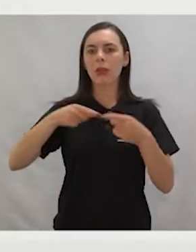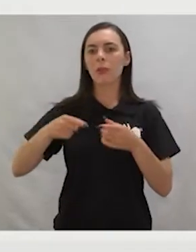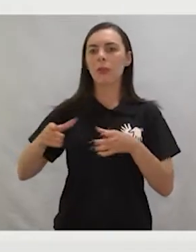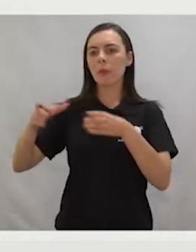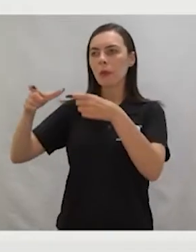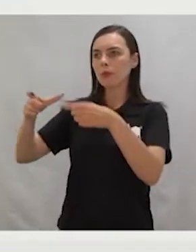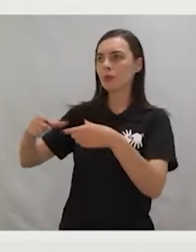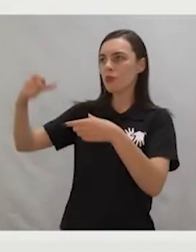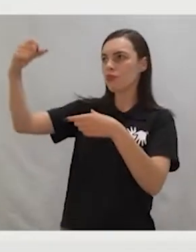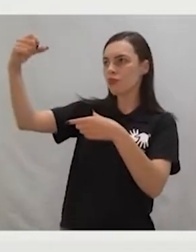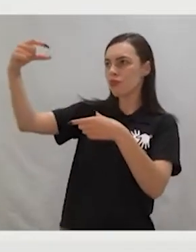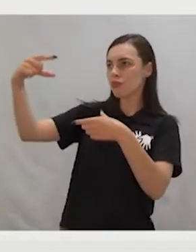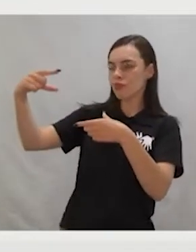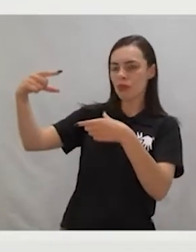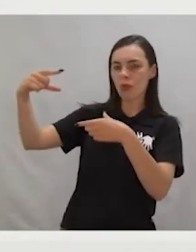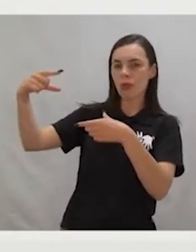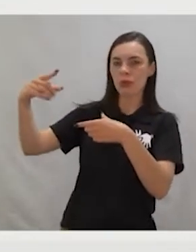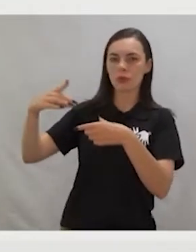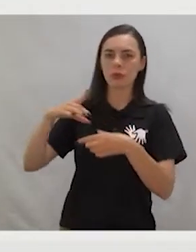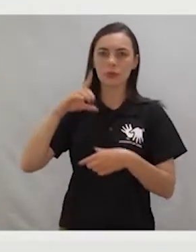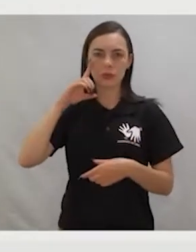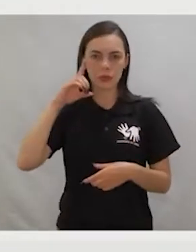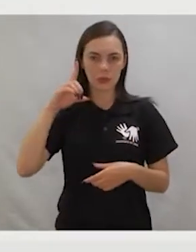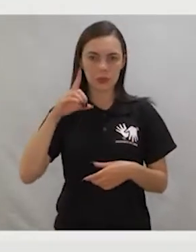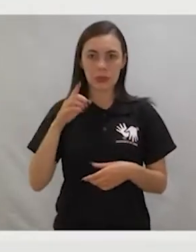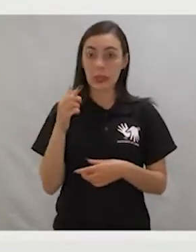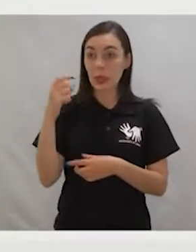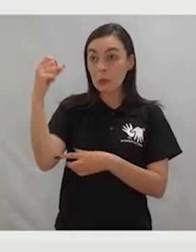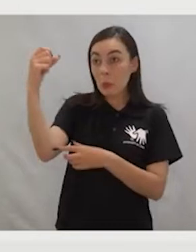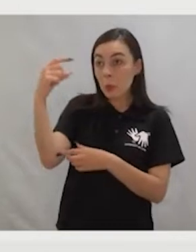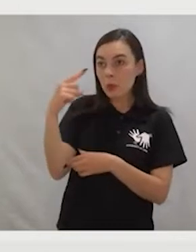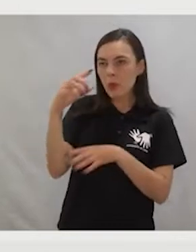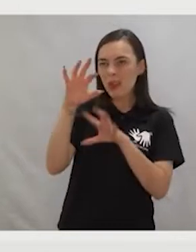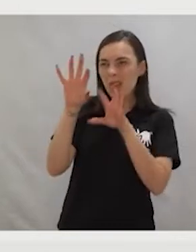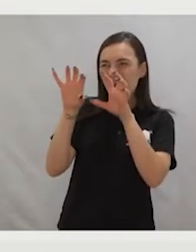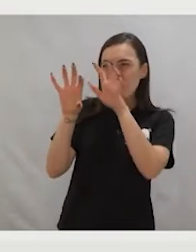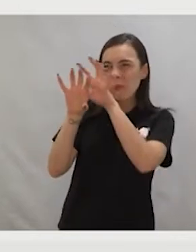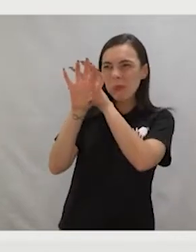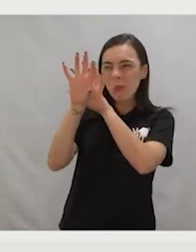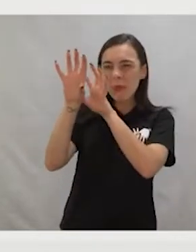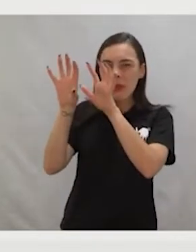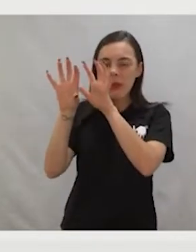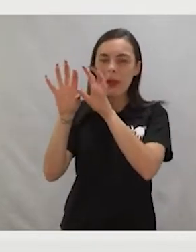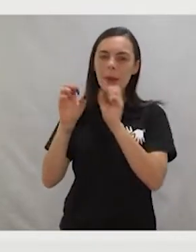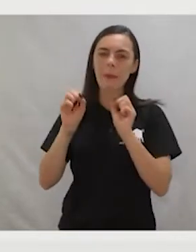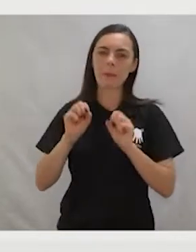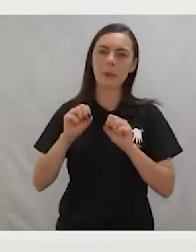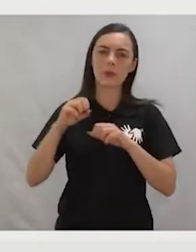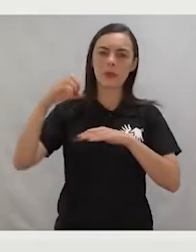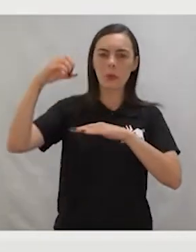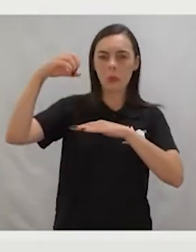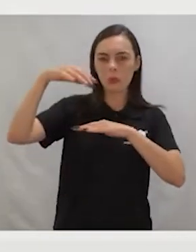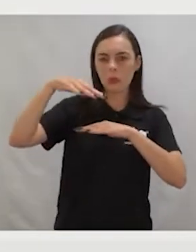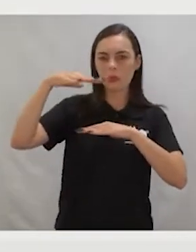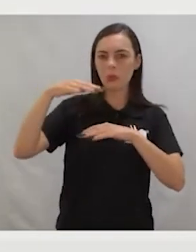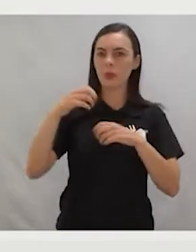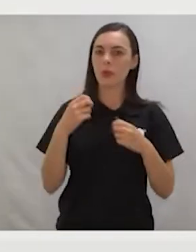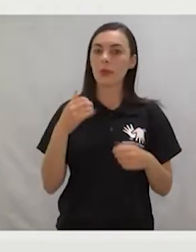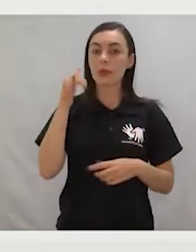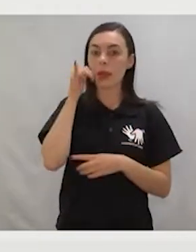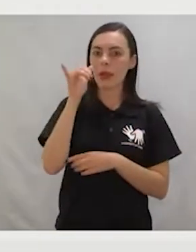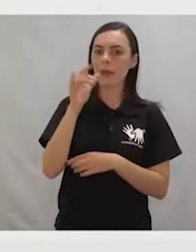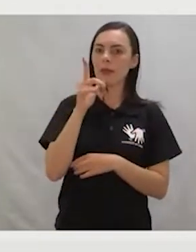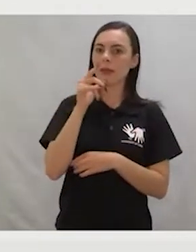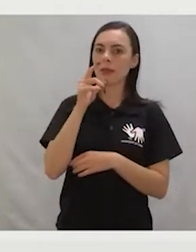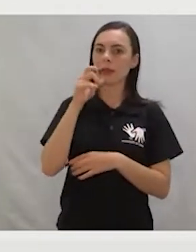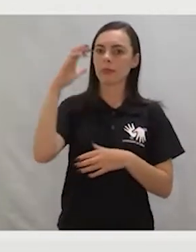lá no sol, né? No sol, se no dia que vocês fizerem não tiver o sol, vocês podem colocar, deixar na sombra, num lugar que não molhe, porque ele precisa